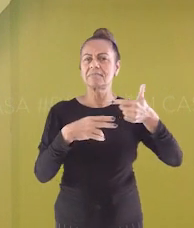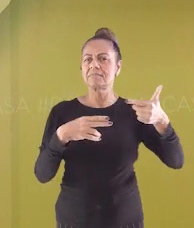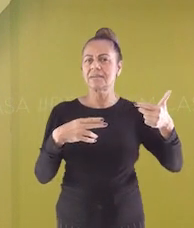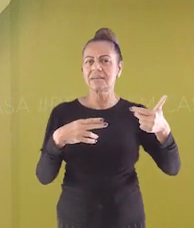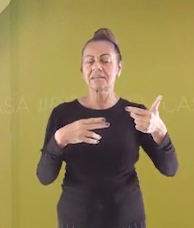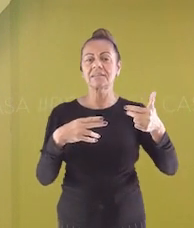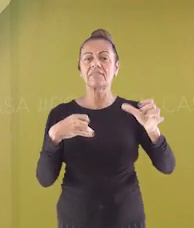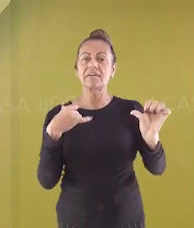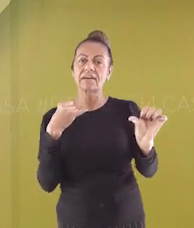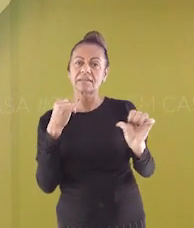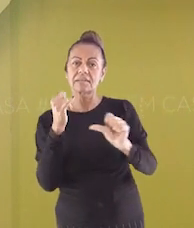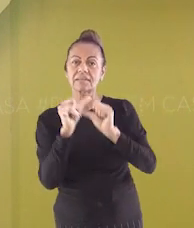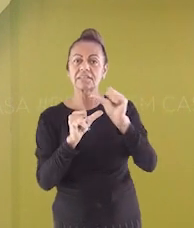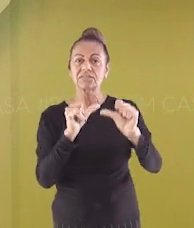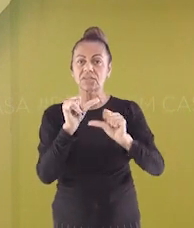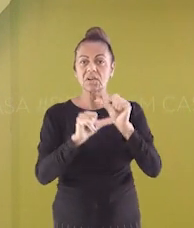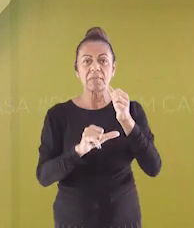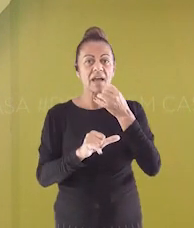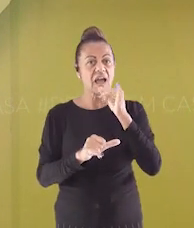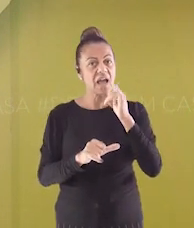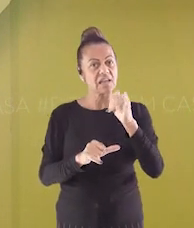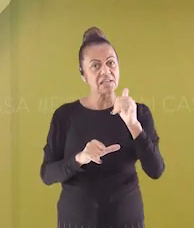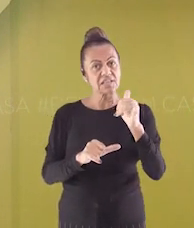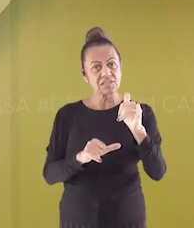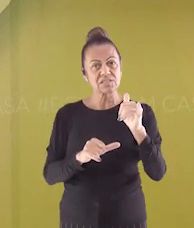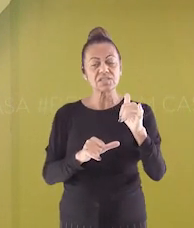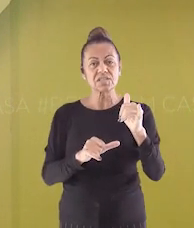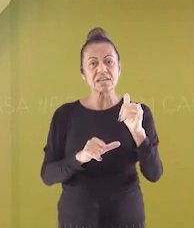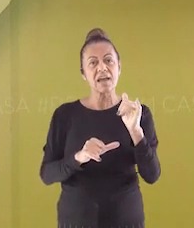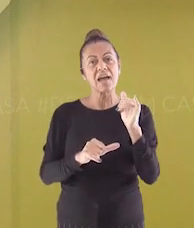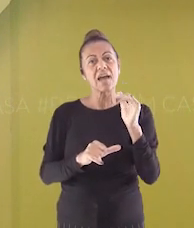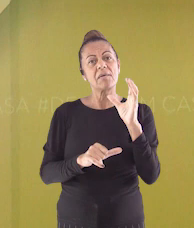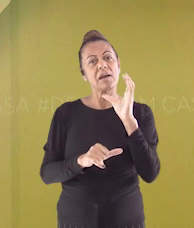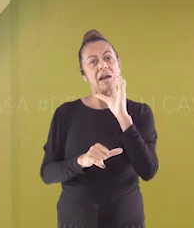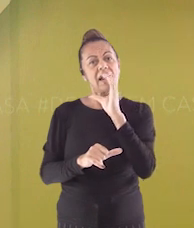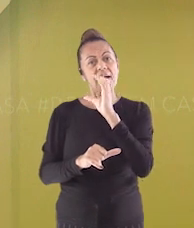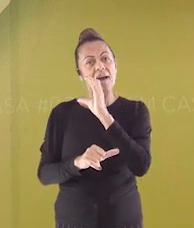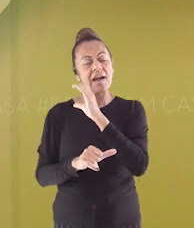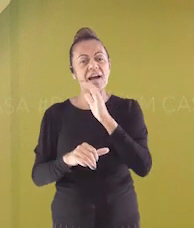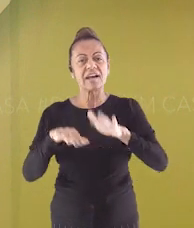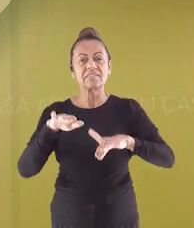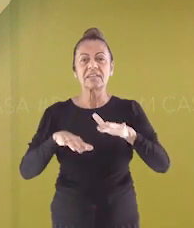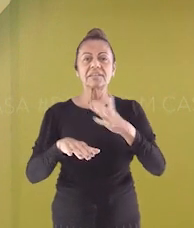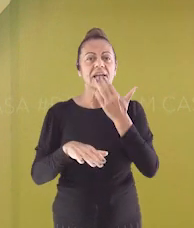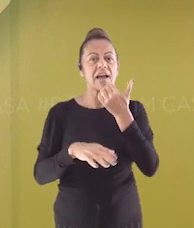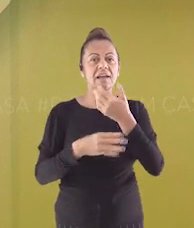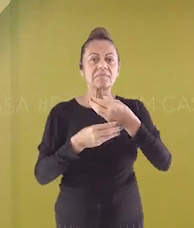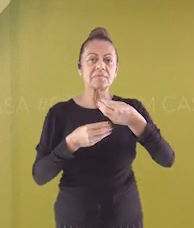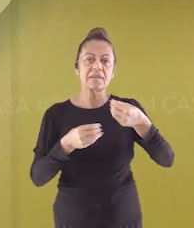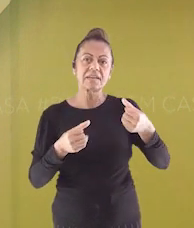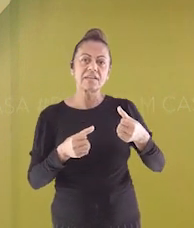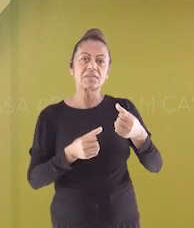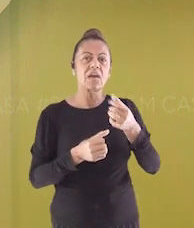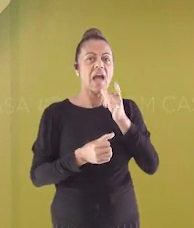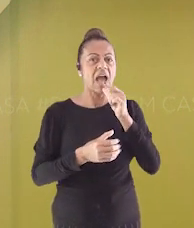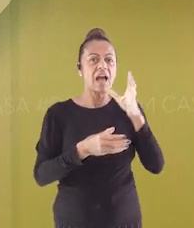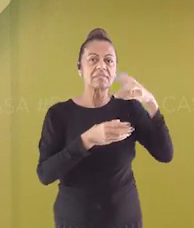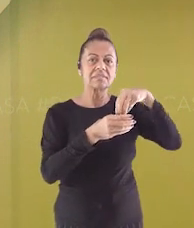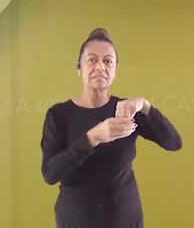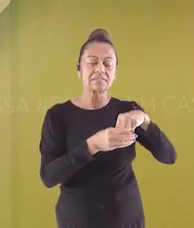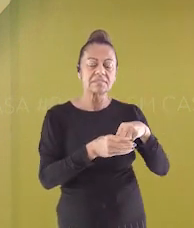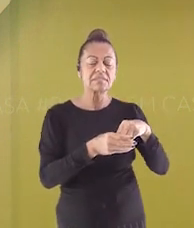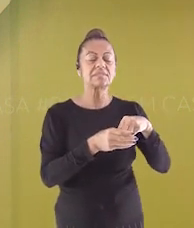alimentos, ocorrendo as transformações da energia elétrica no calor para o cozimento dos alimentos.